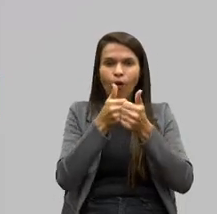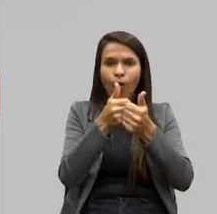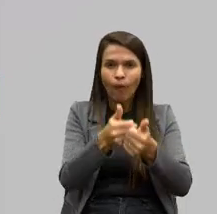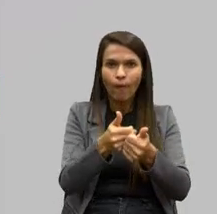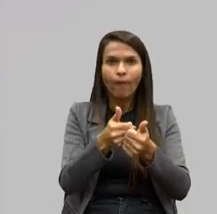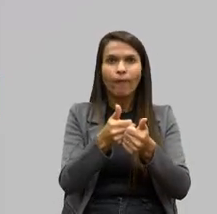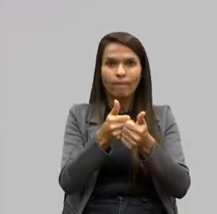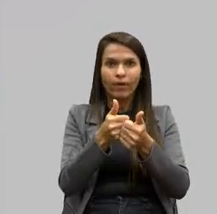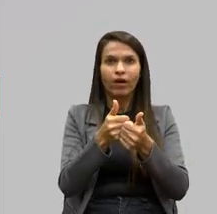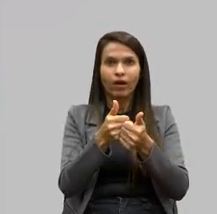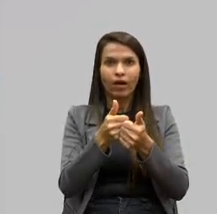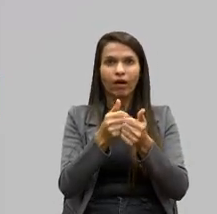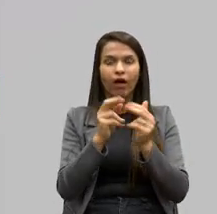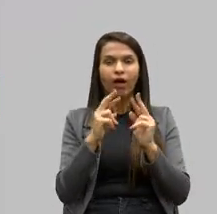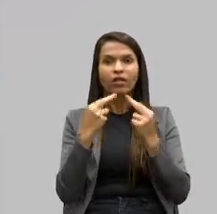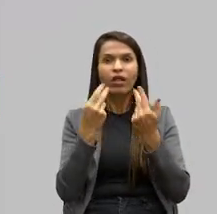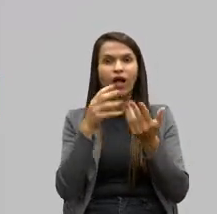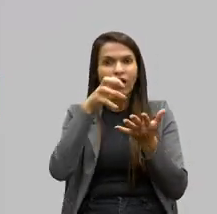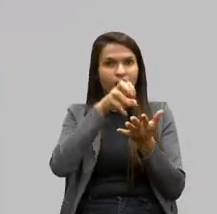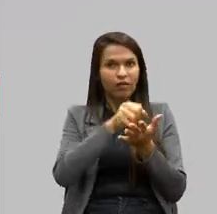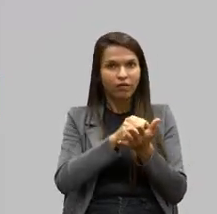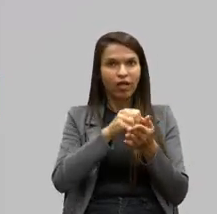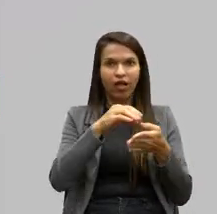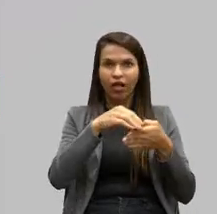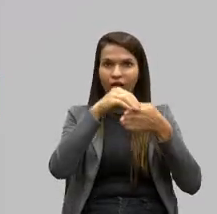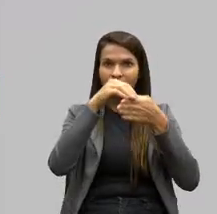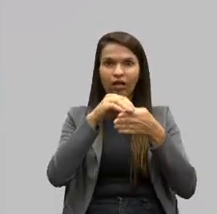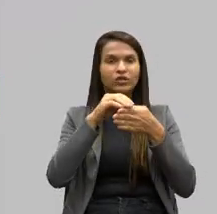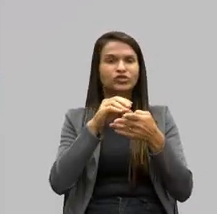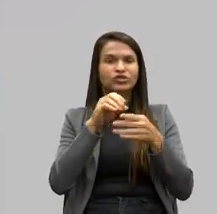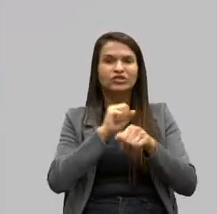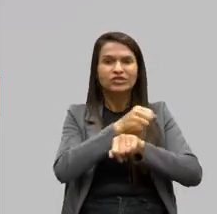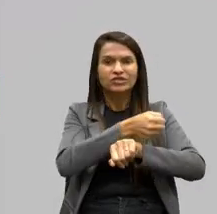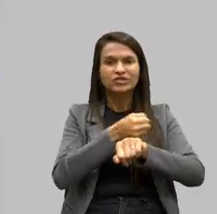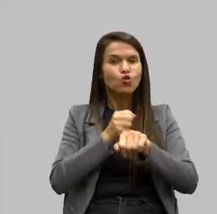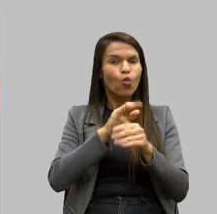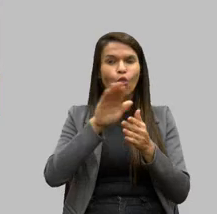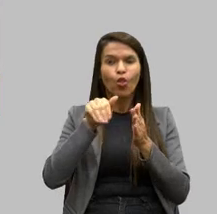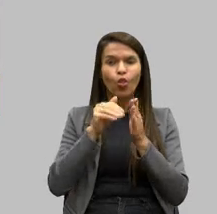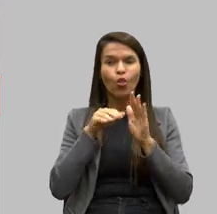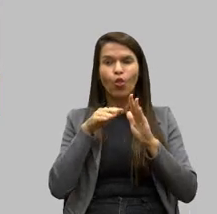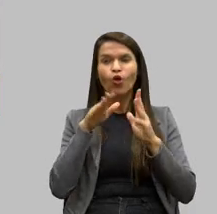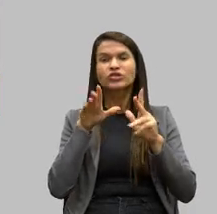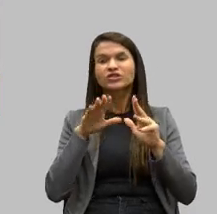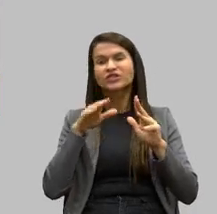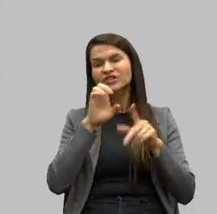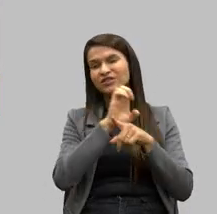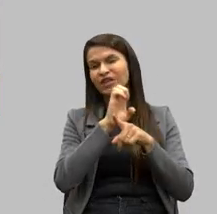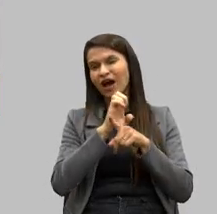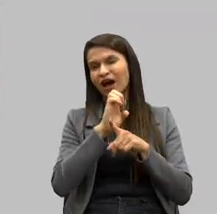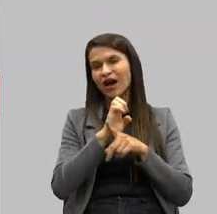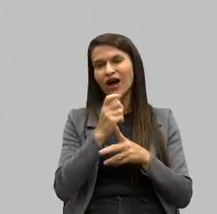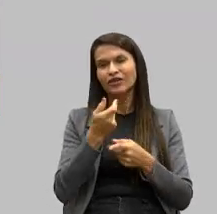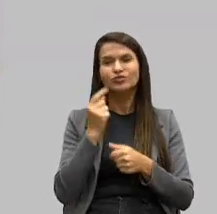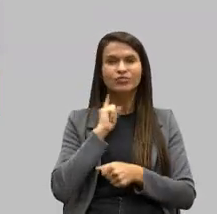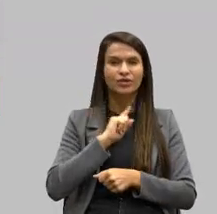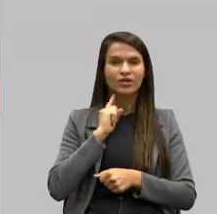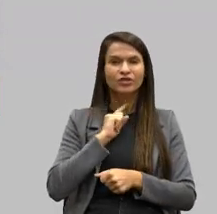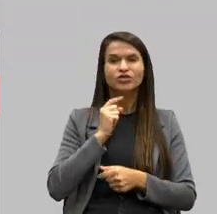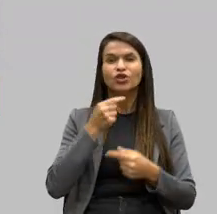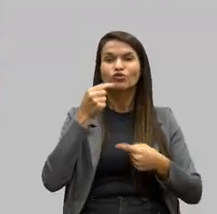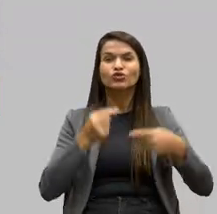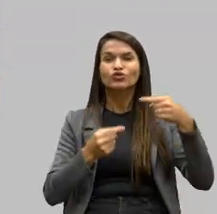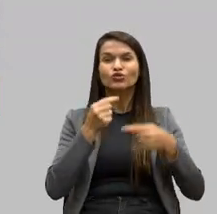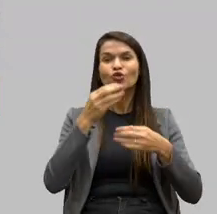gravada, que estava aqui, que eram lideranças quilombolas de todo o estado de Minas Gerais. Eles estão discutindo a questão do concurso público. A